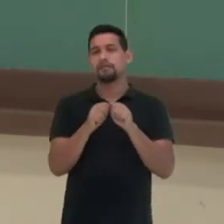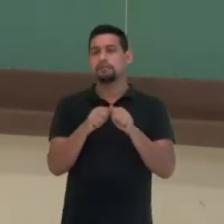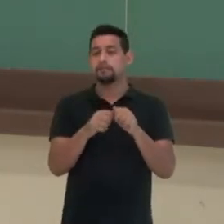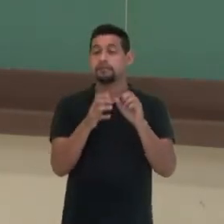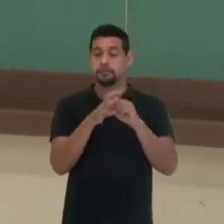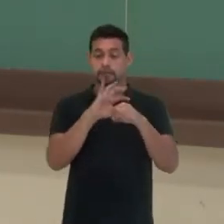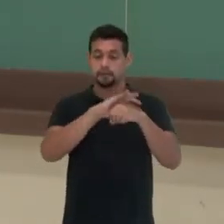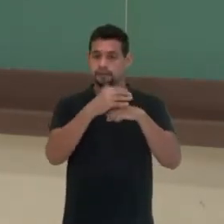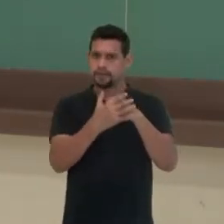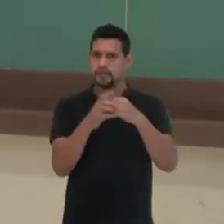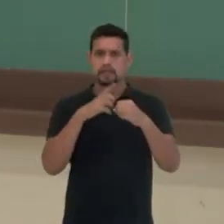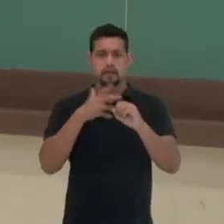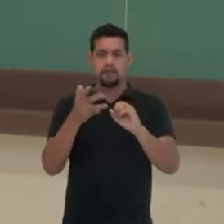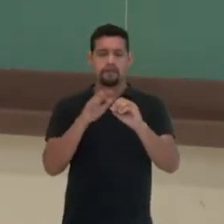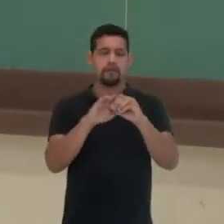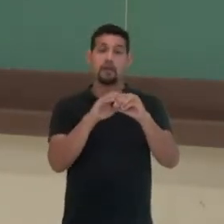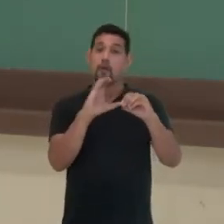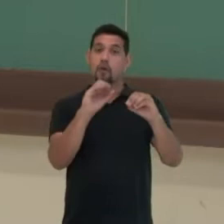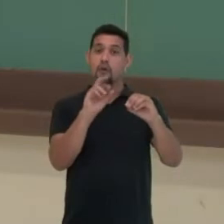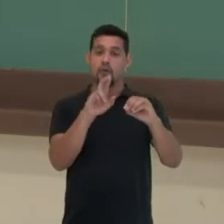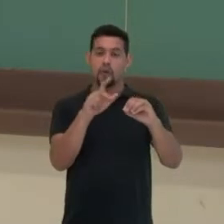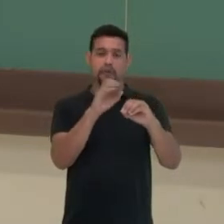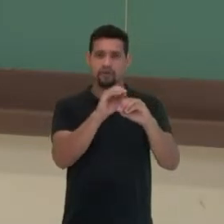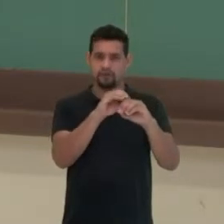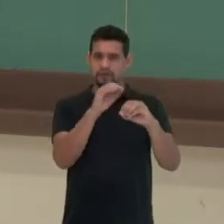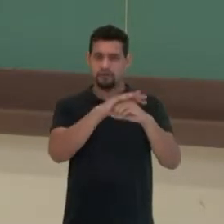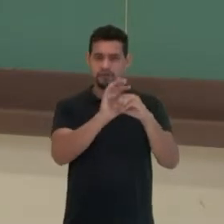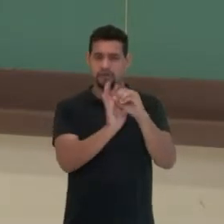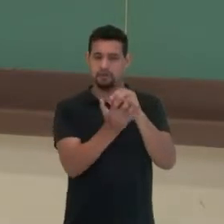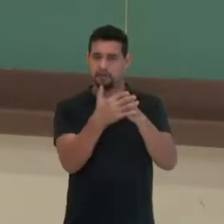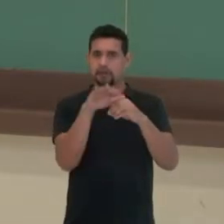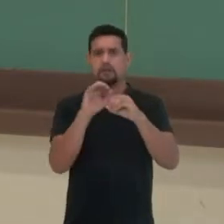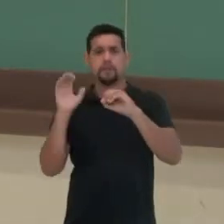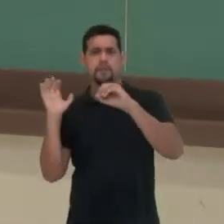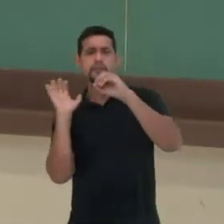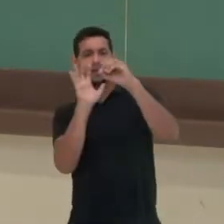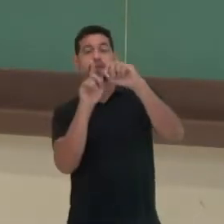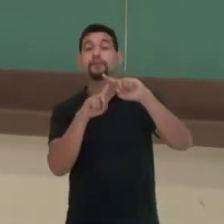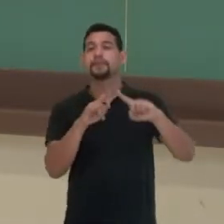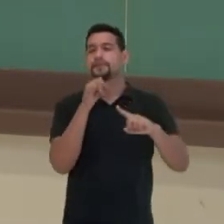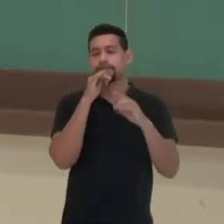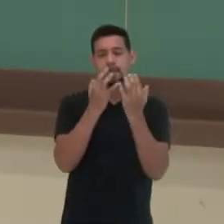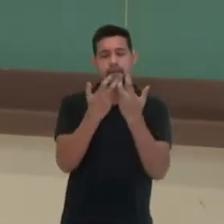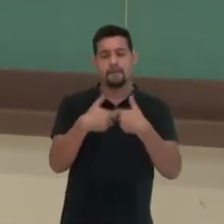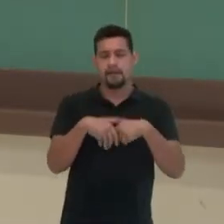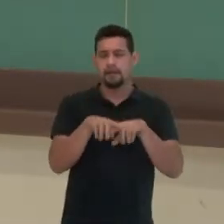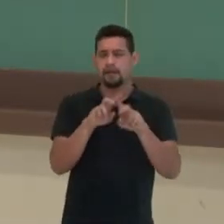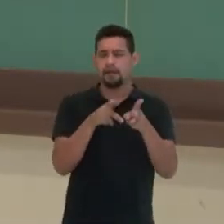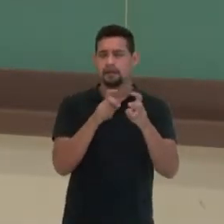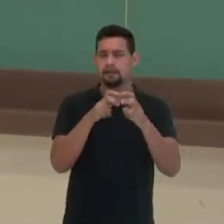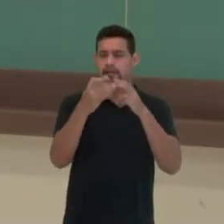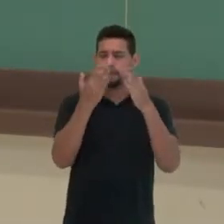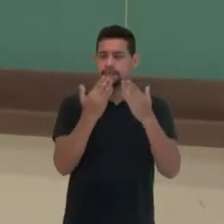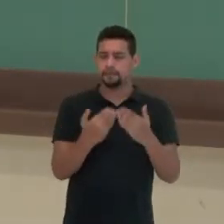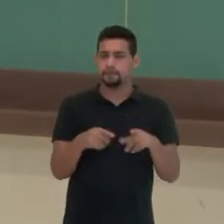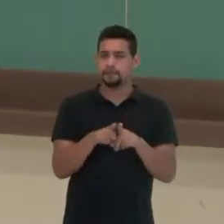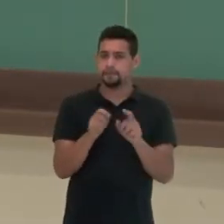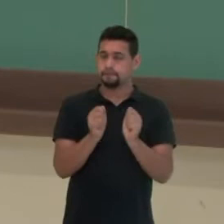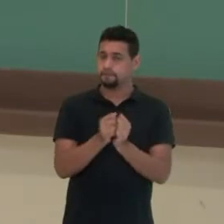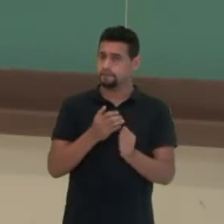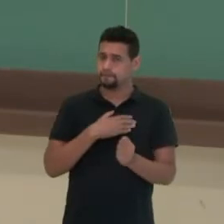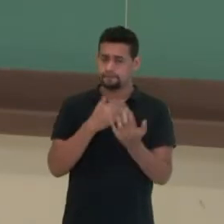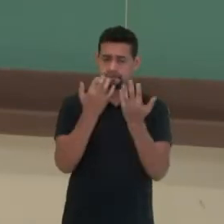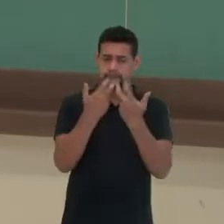corpo estar em movimento e a força que aplica sobre ele. As máquinas, olha aqui gente, vem conferir mais aqui comigo